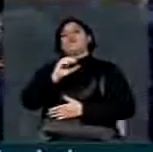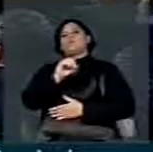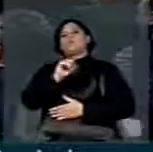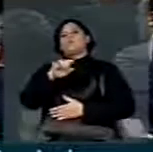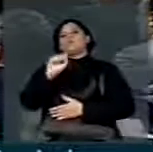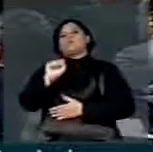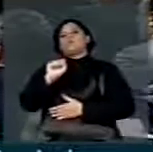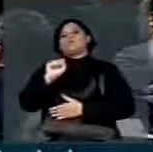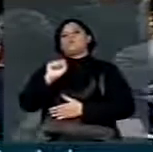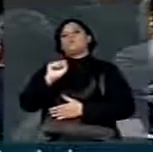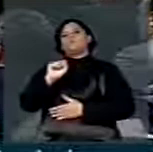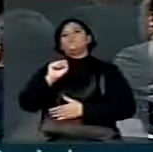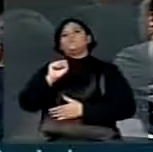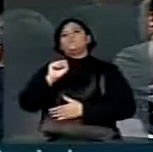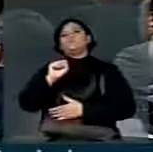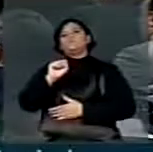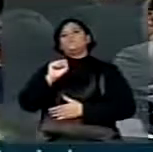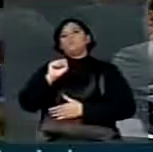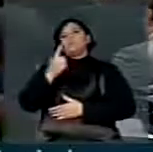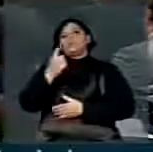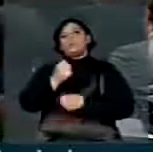hoje